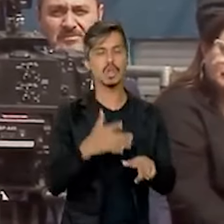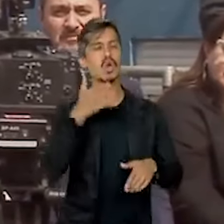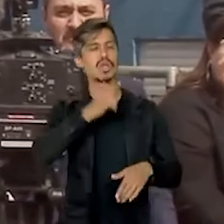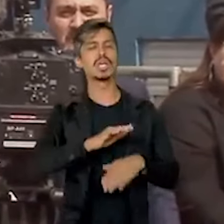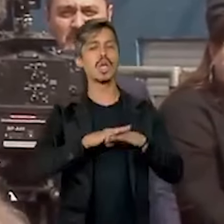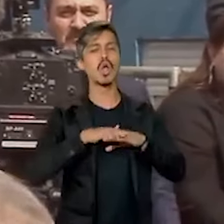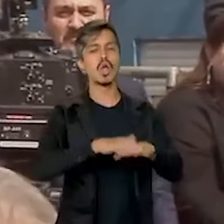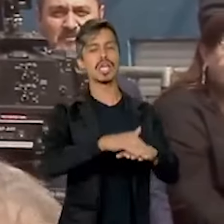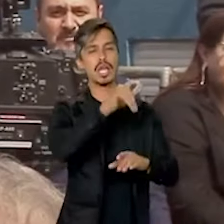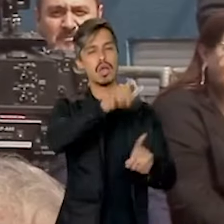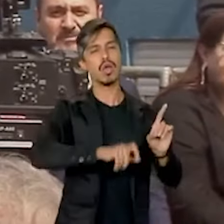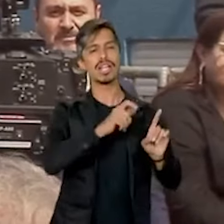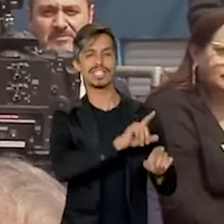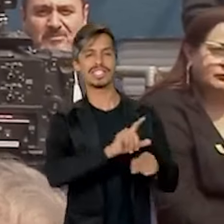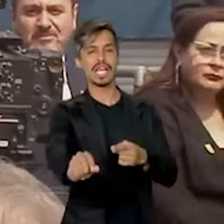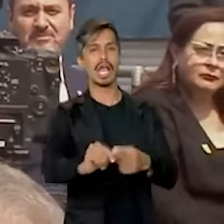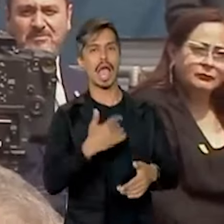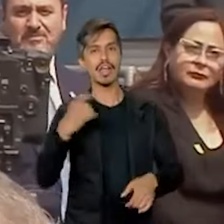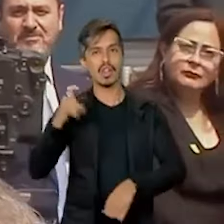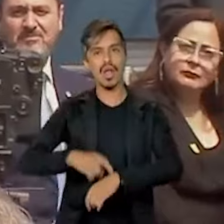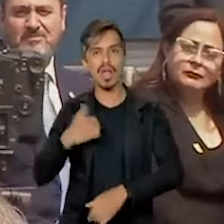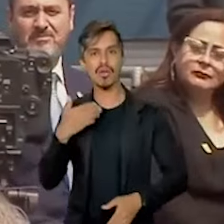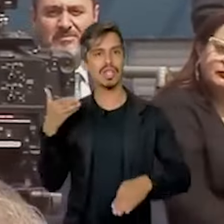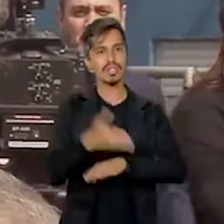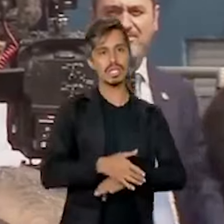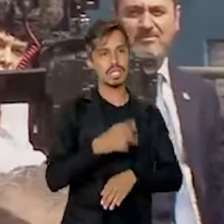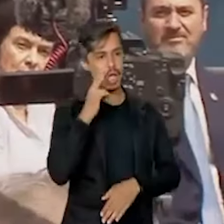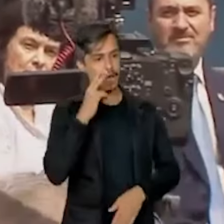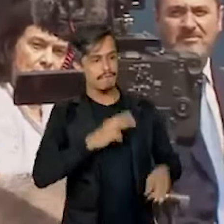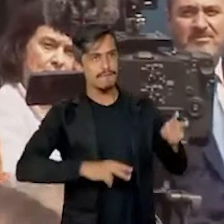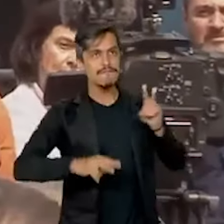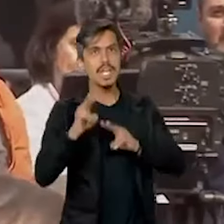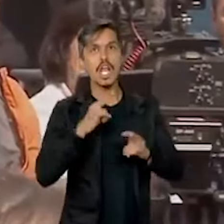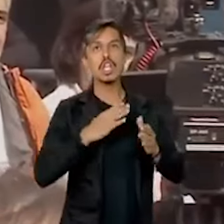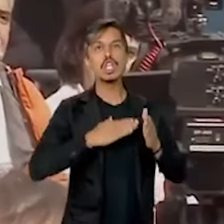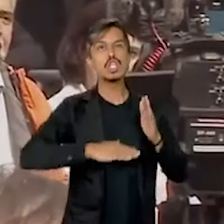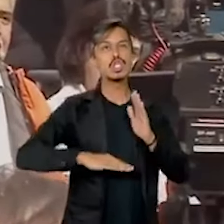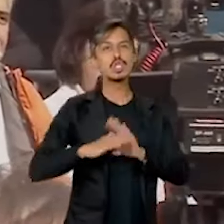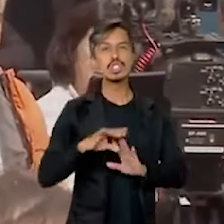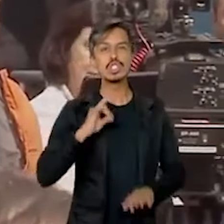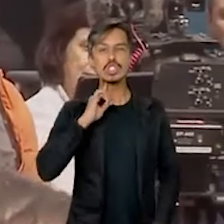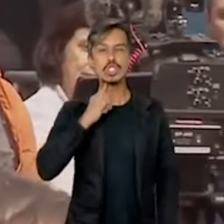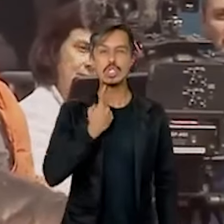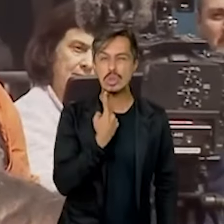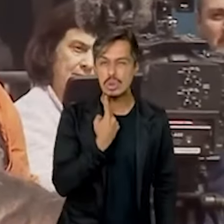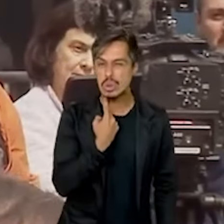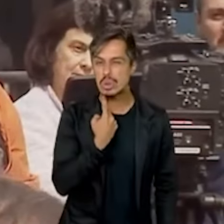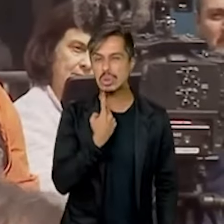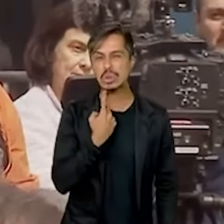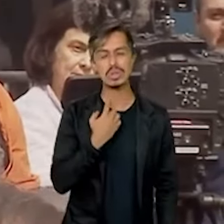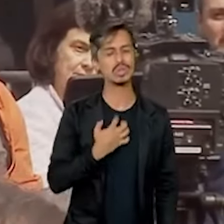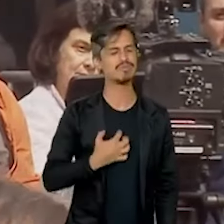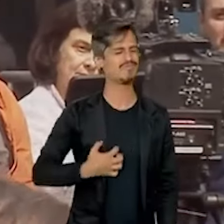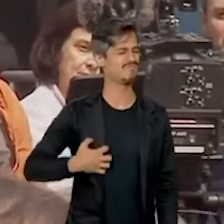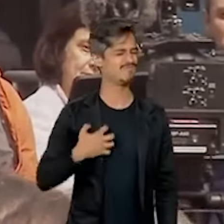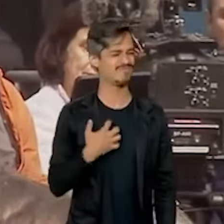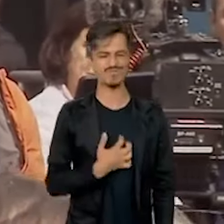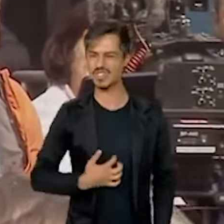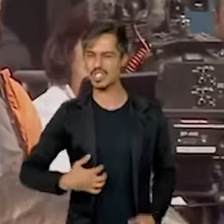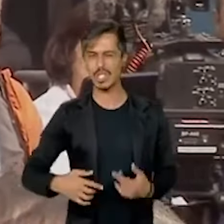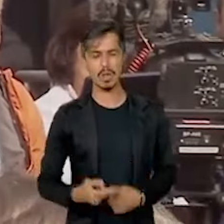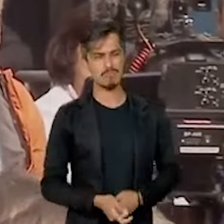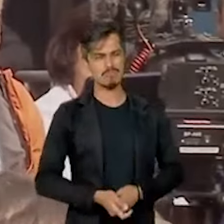sair. Quando eu entrei dentro da casa, eles tinham feito toda a sujeira que um ser humano hipócrita pode fazer.